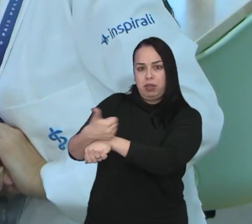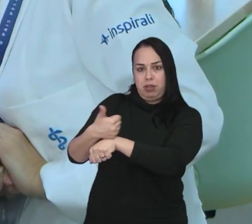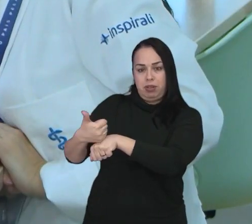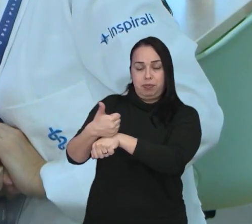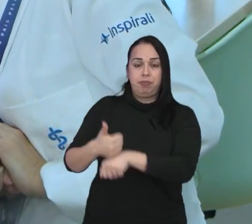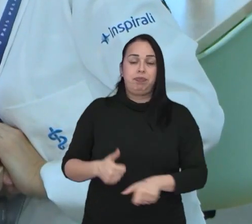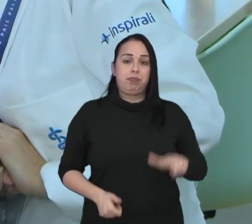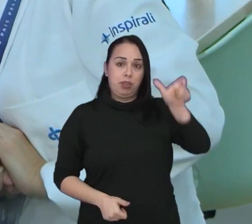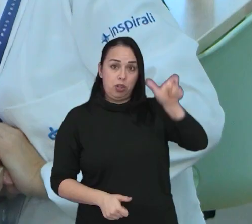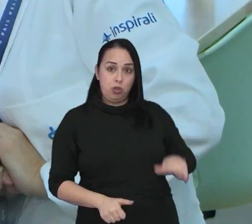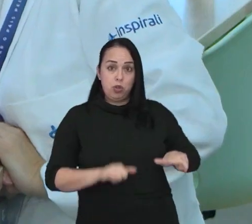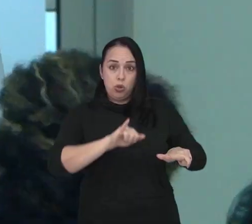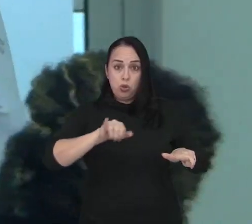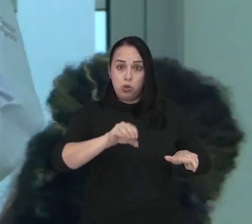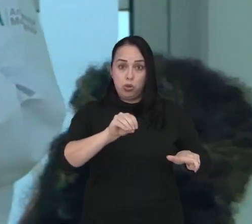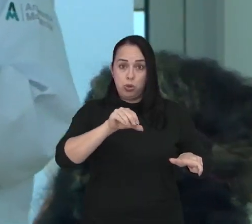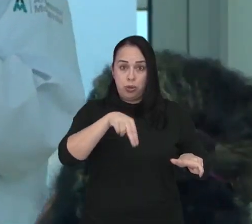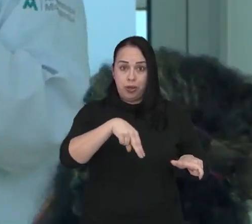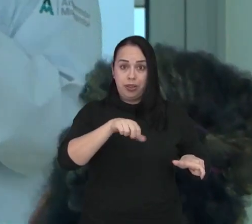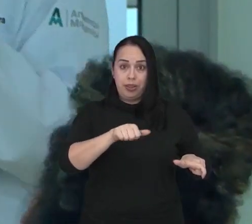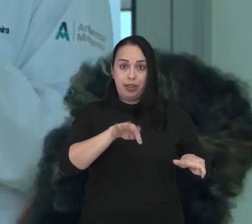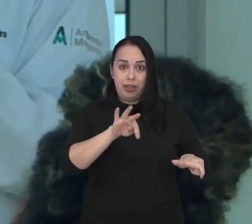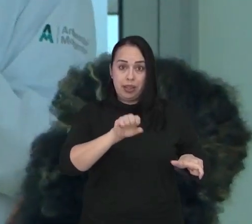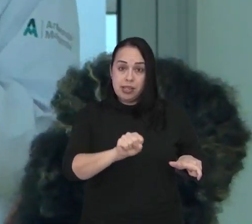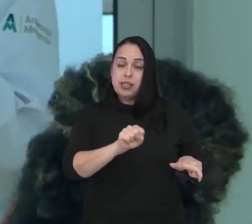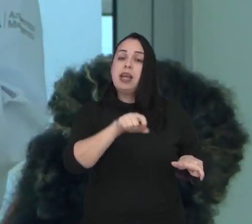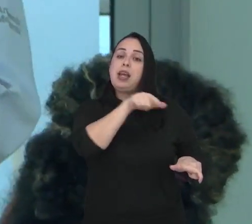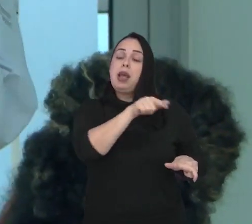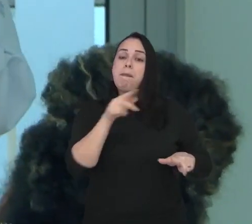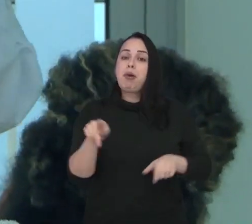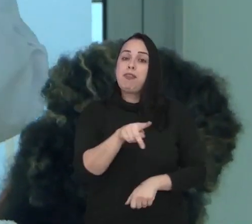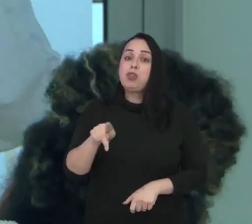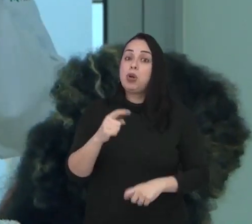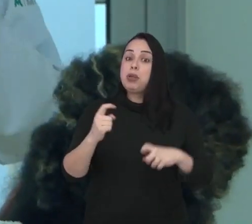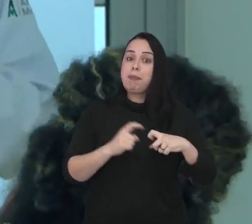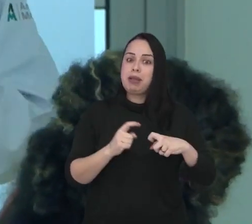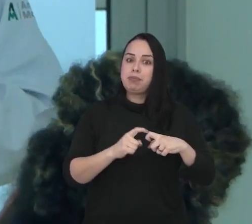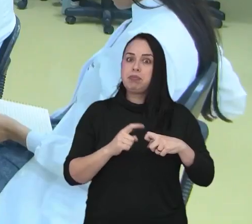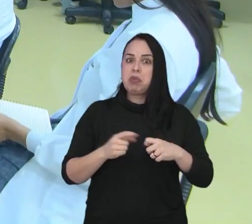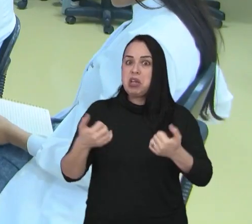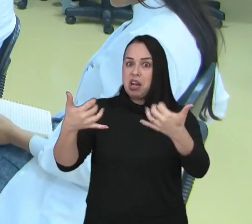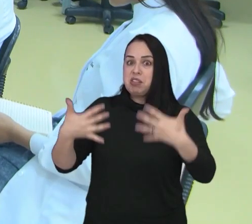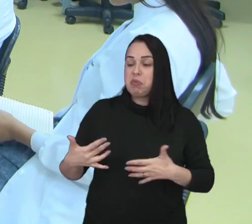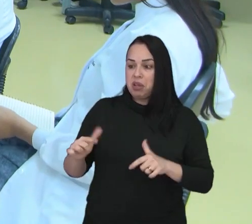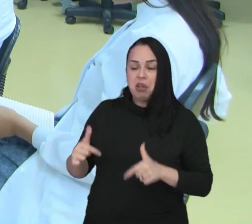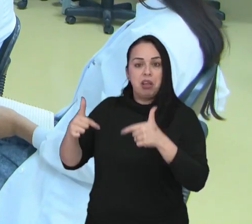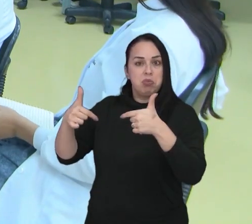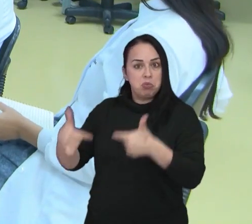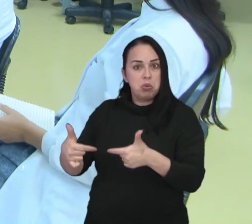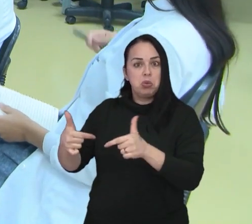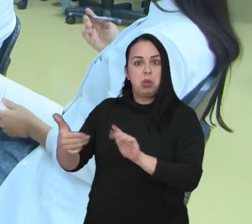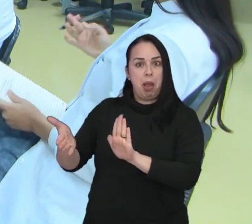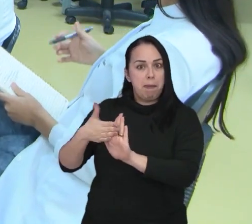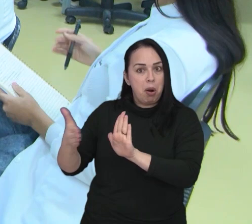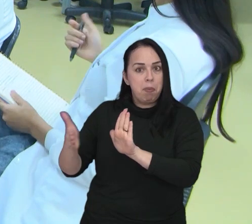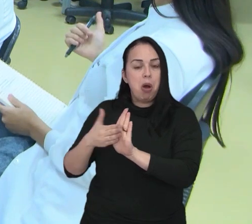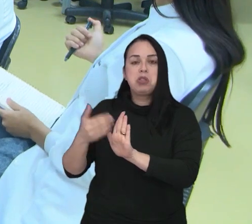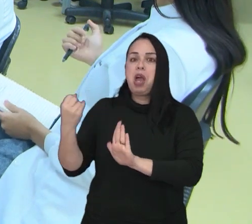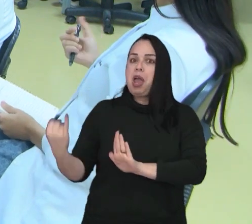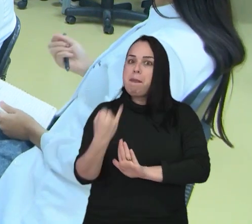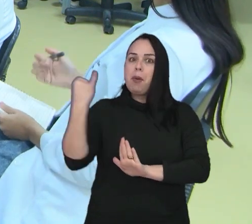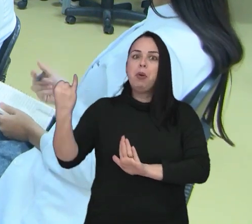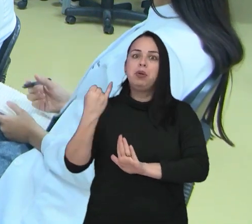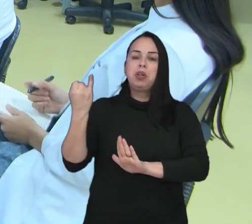com profissionais da área. O Jonatas Oliveira é professor de medicina e ressalta a importância dessas